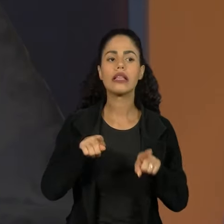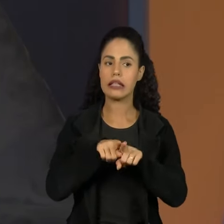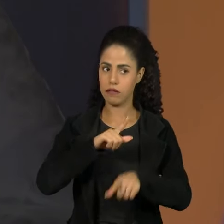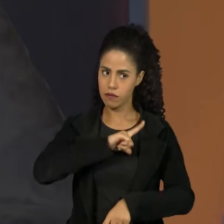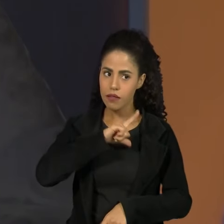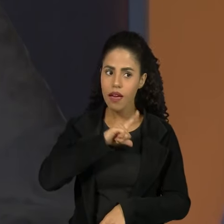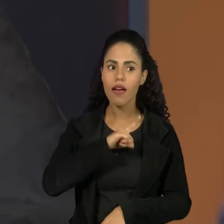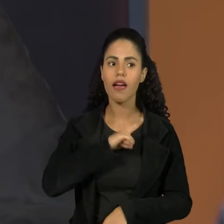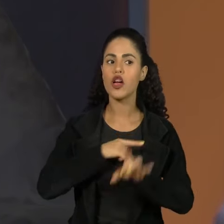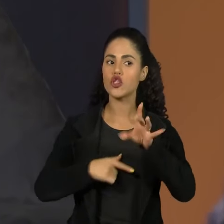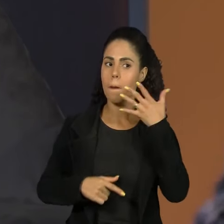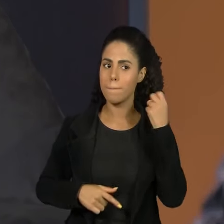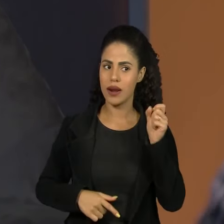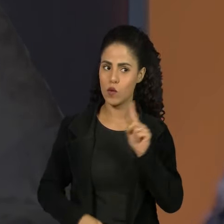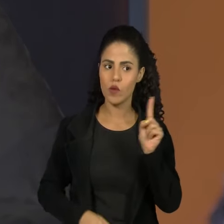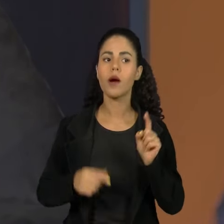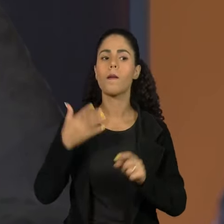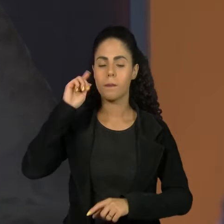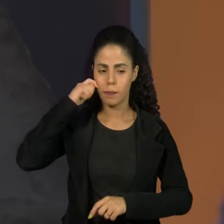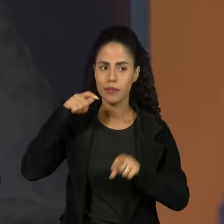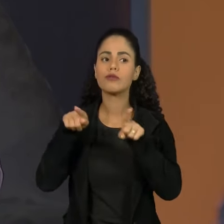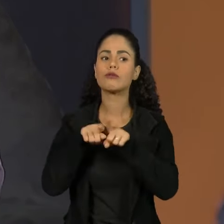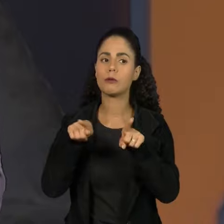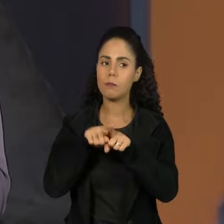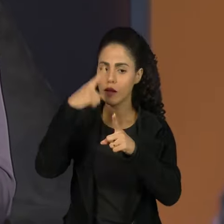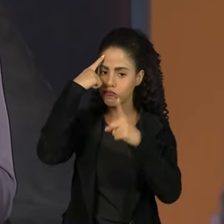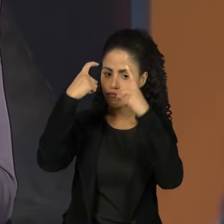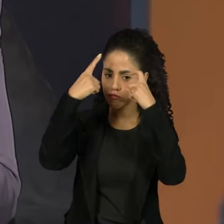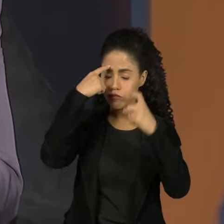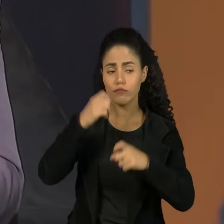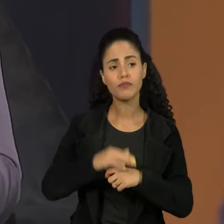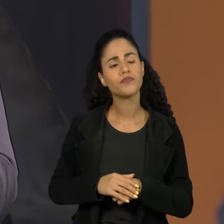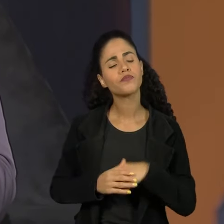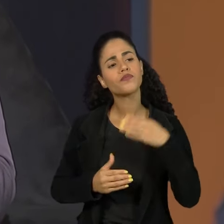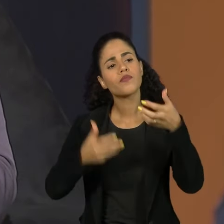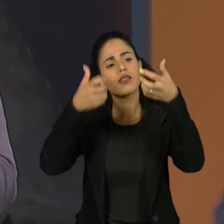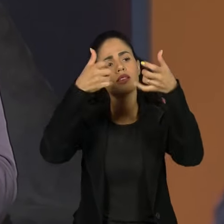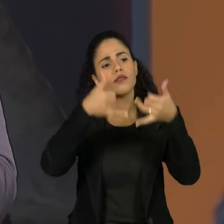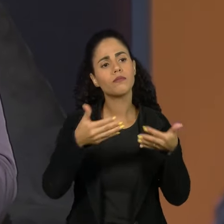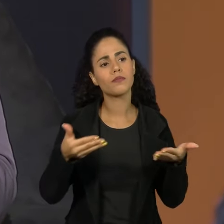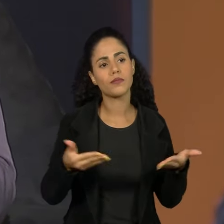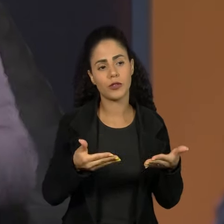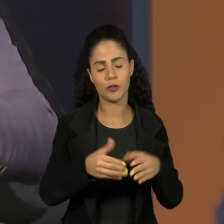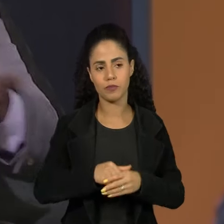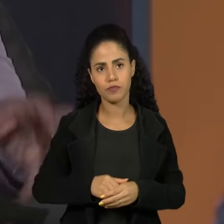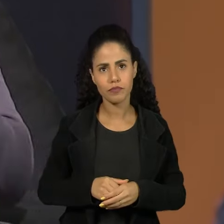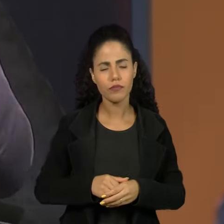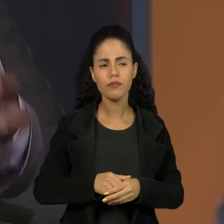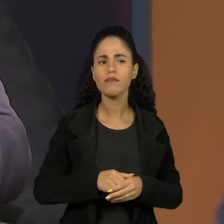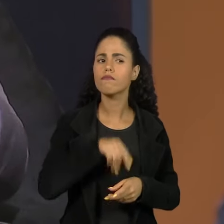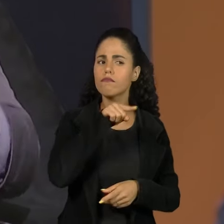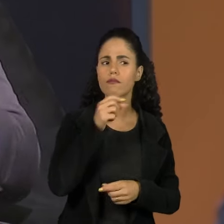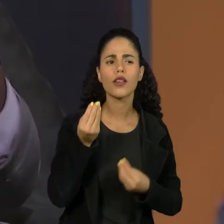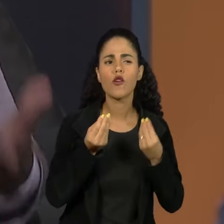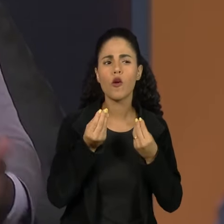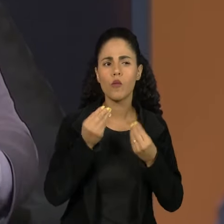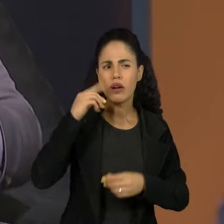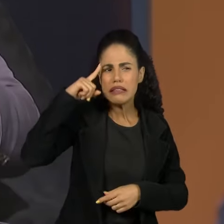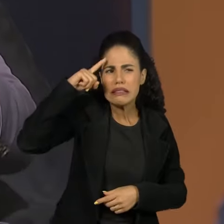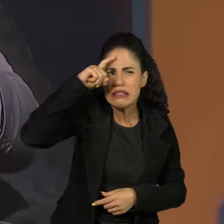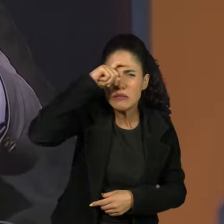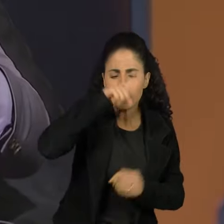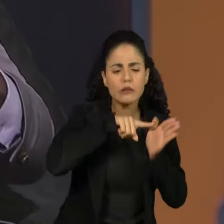é justamente o continente africano. Fala pra gente, professor, foi difícil fazer